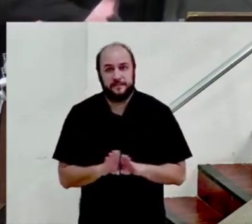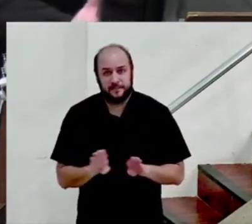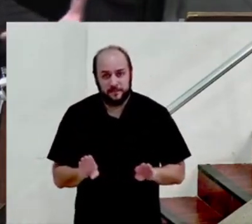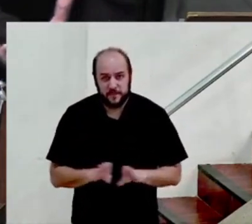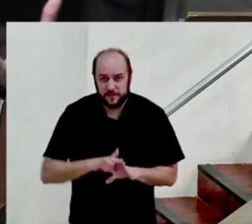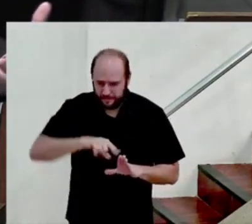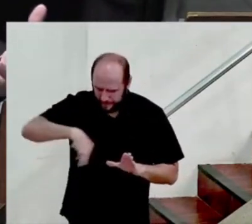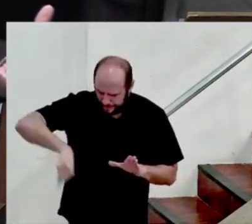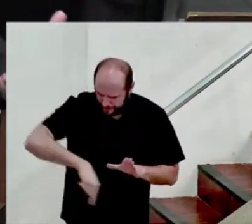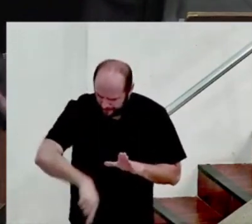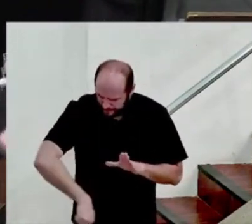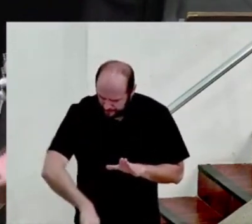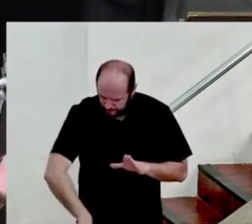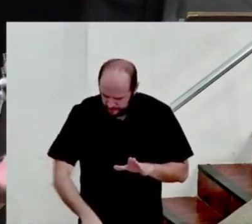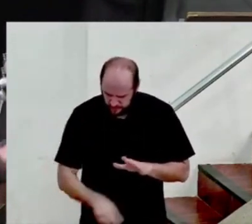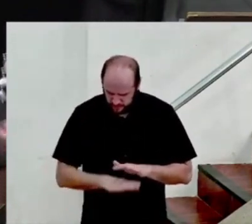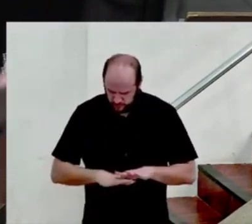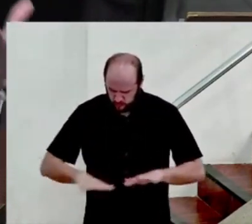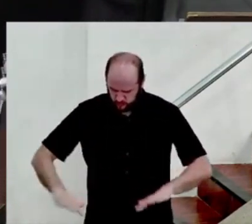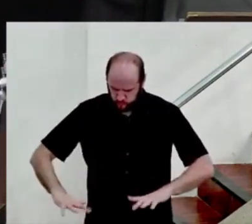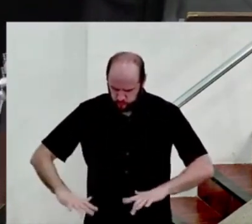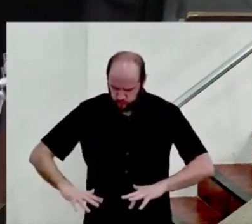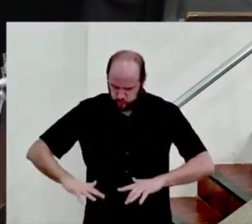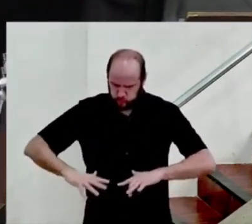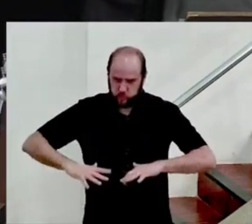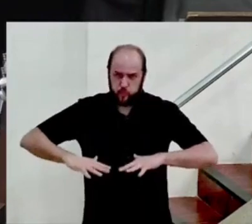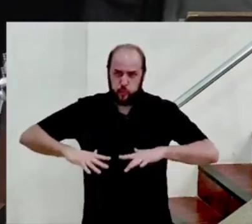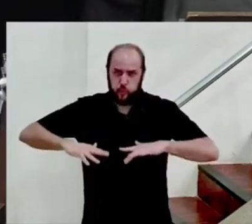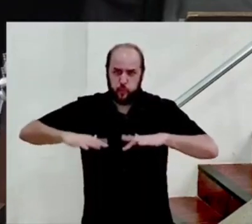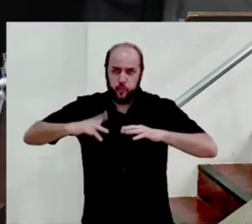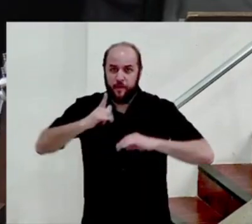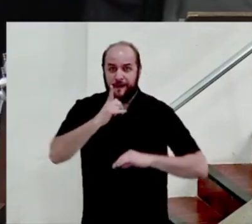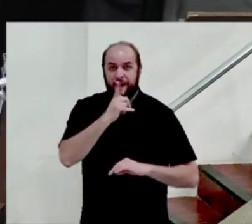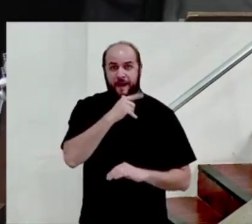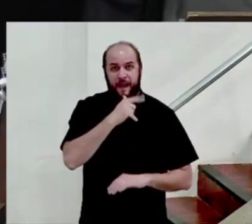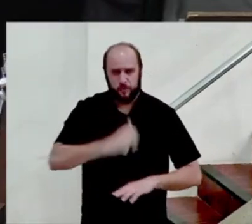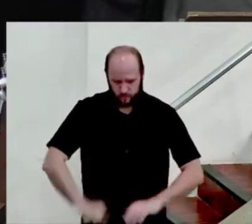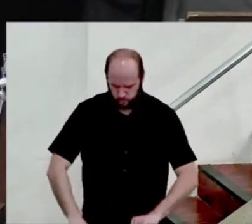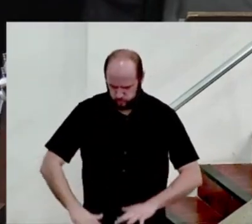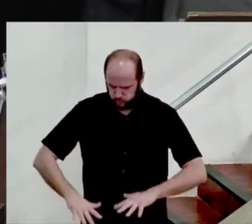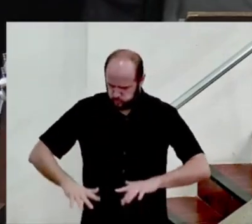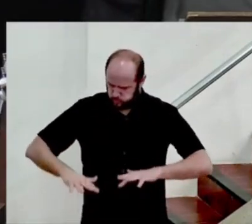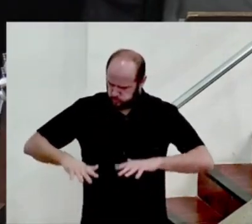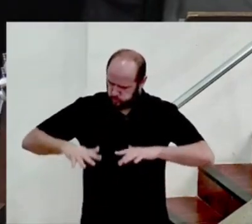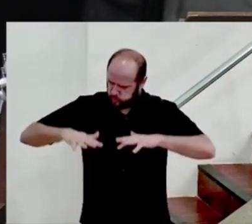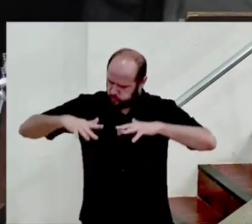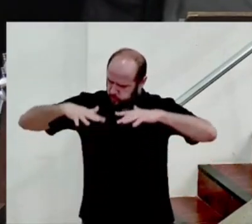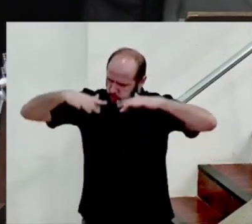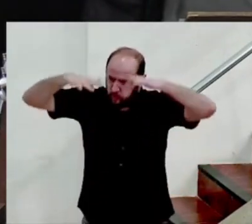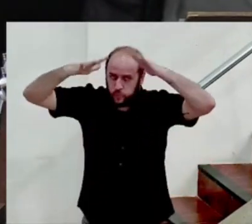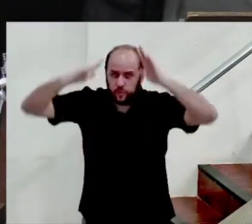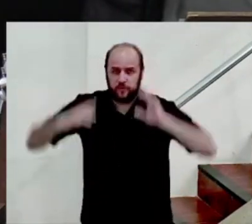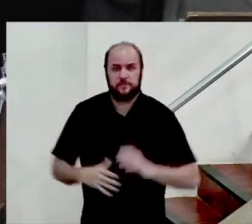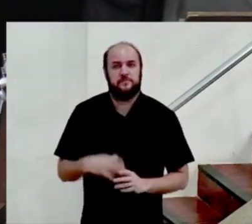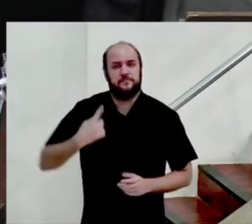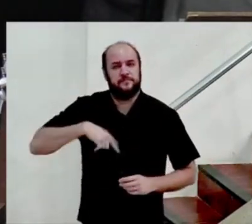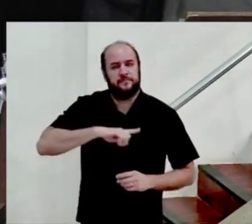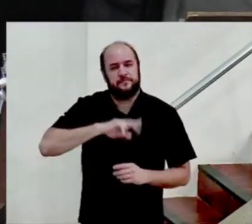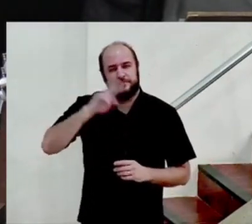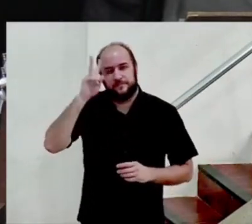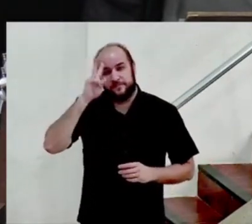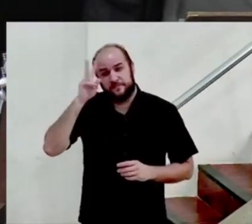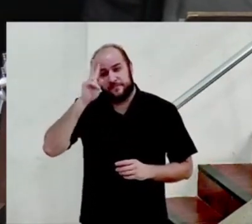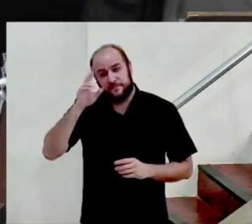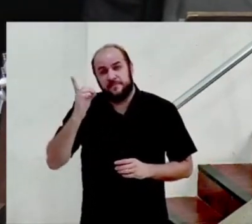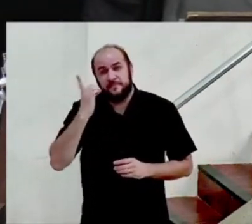abismo debaixo dos pés, subindo então, tendo água subindo por meio delas. Nós precisamos lembrar que um dia